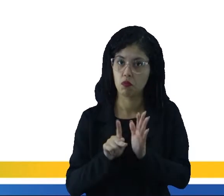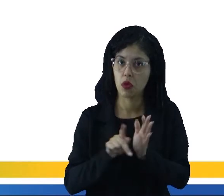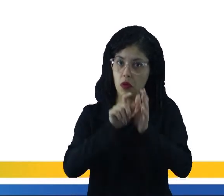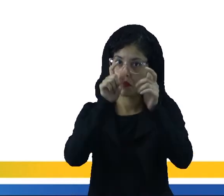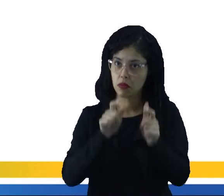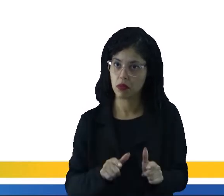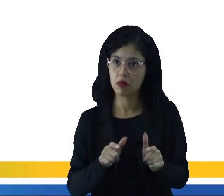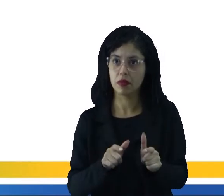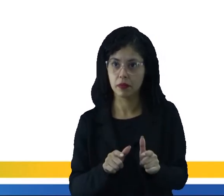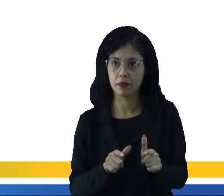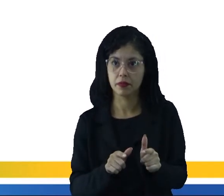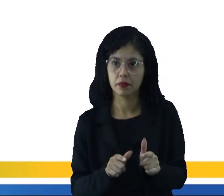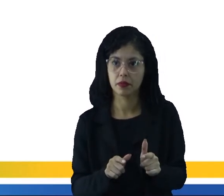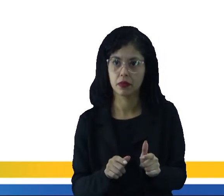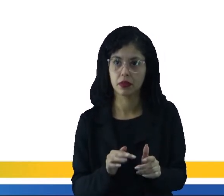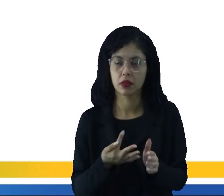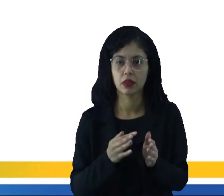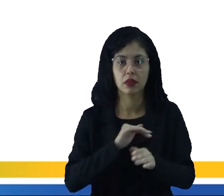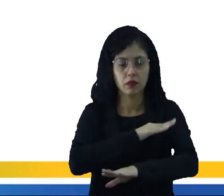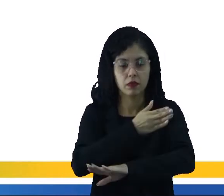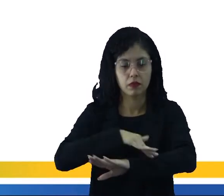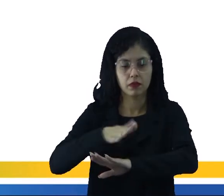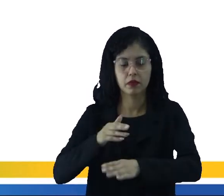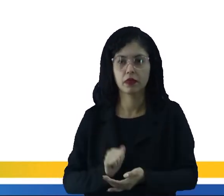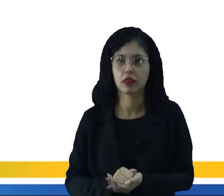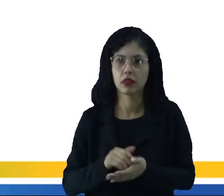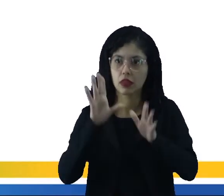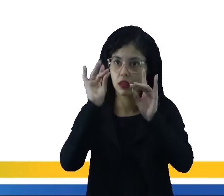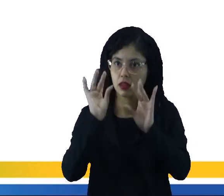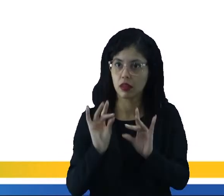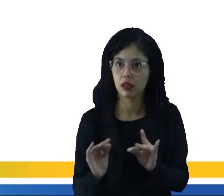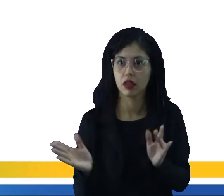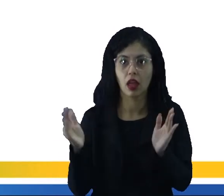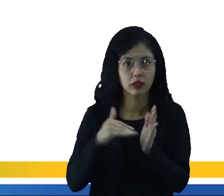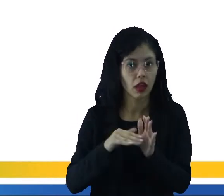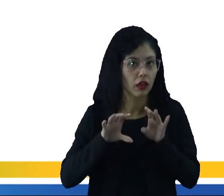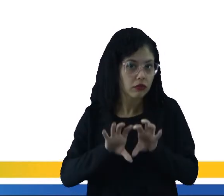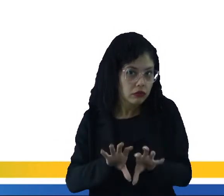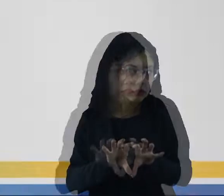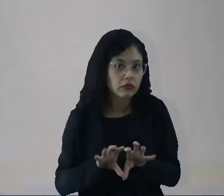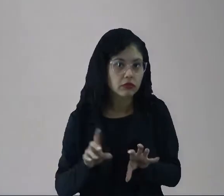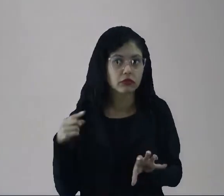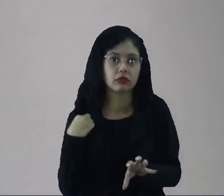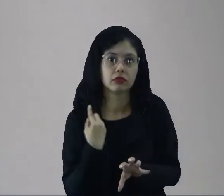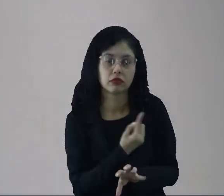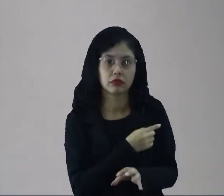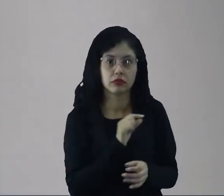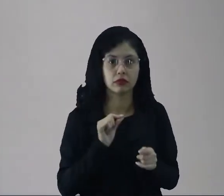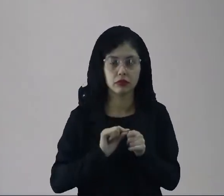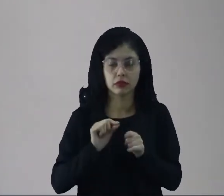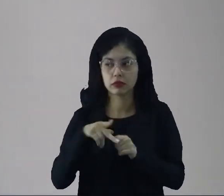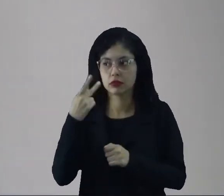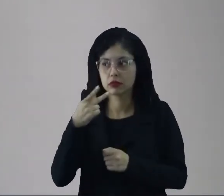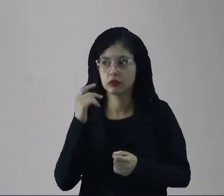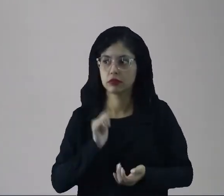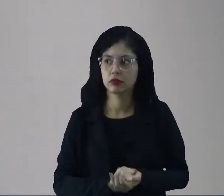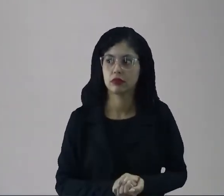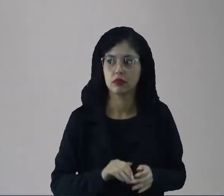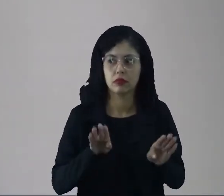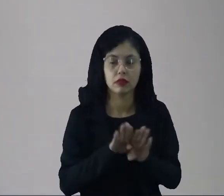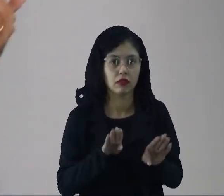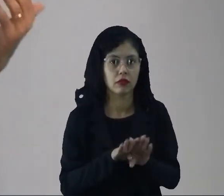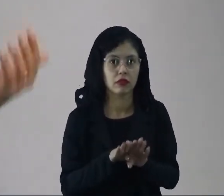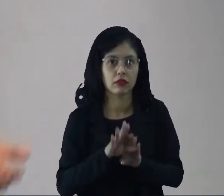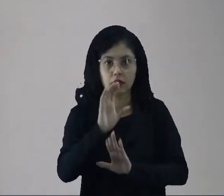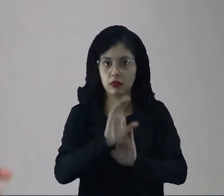determinado ambiente e suas formas de relevo. Gente, um detalhe, até o momento nós estamos falando sobre